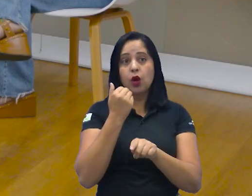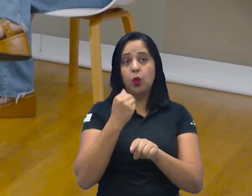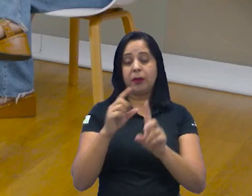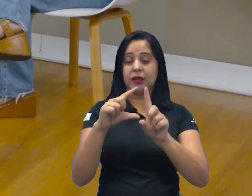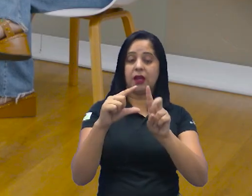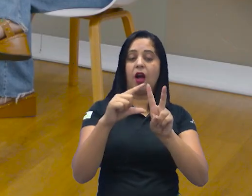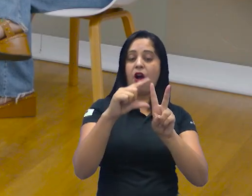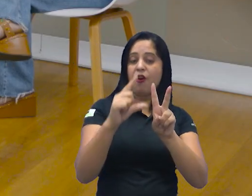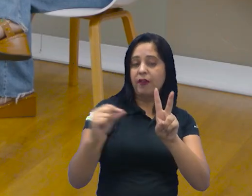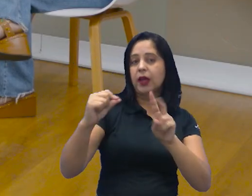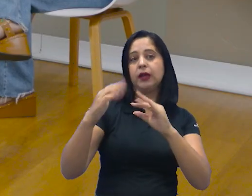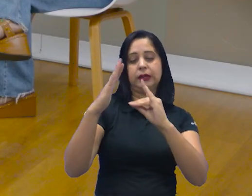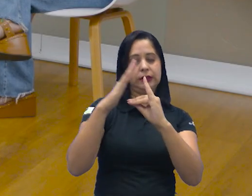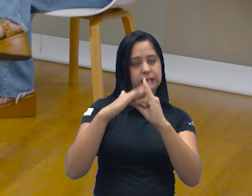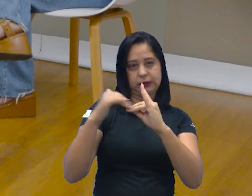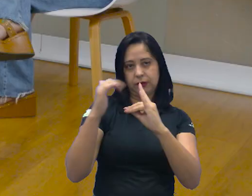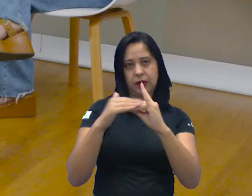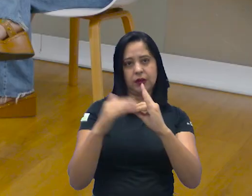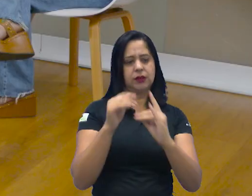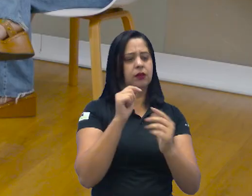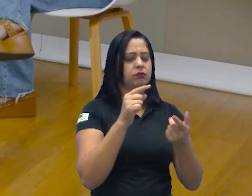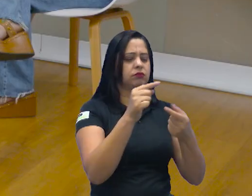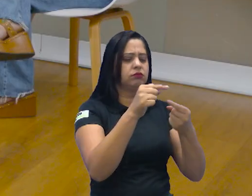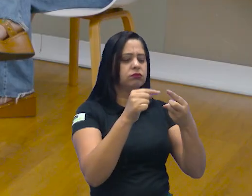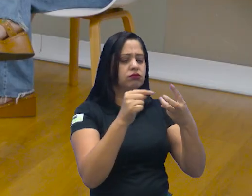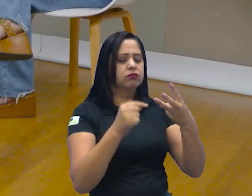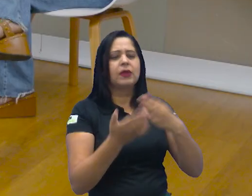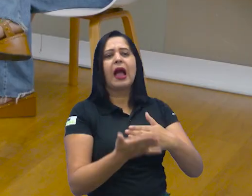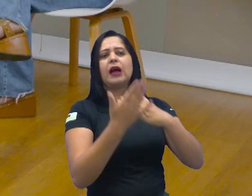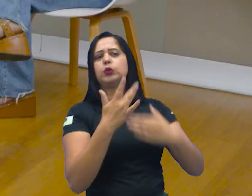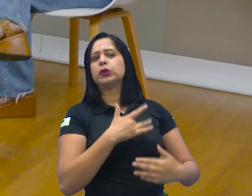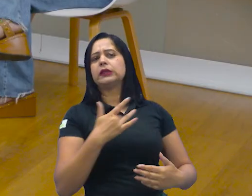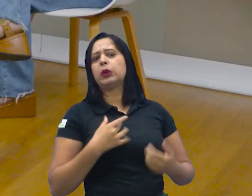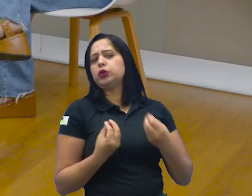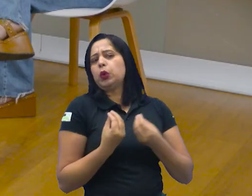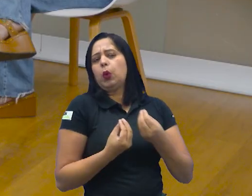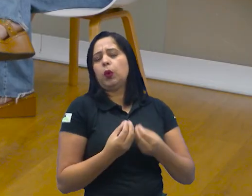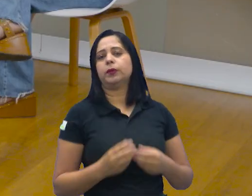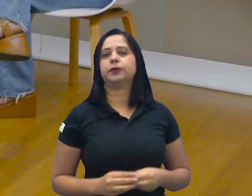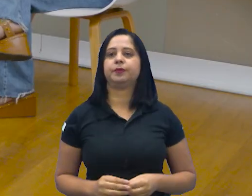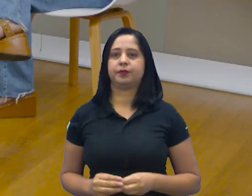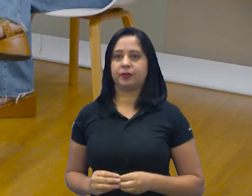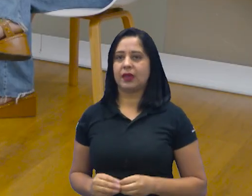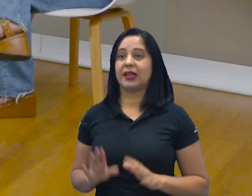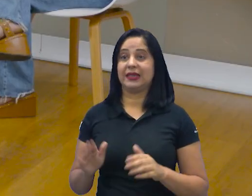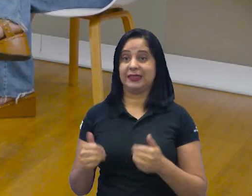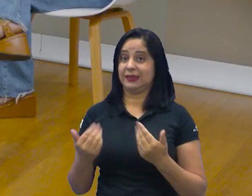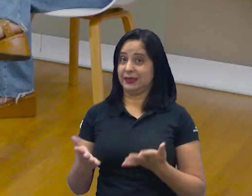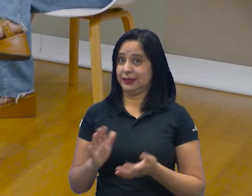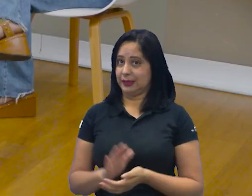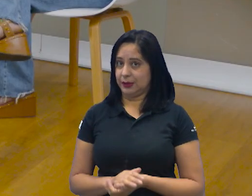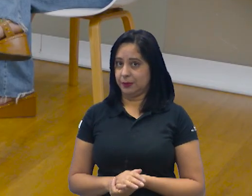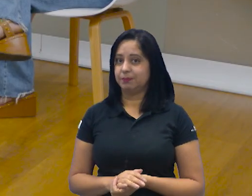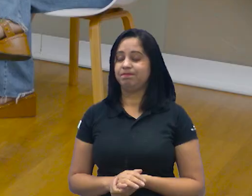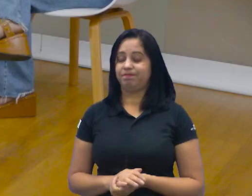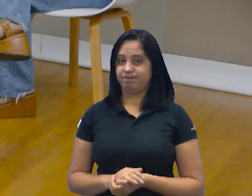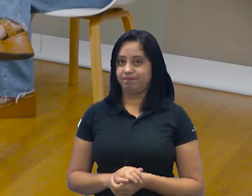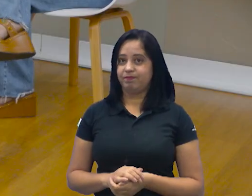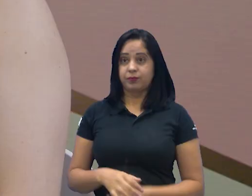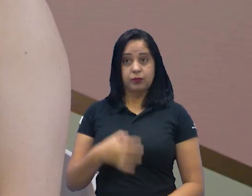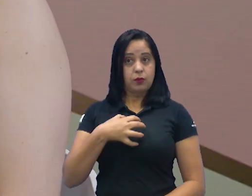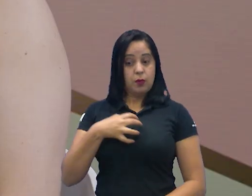vegana, vegetariana, enfim. Quais são os benefícios para o nosso organismo? Para o nosso organismo, a gente vai estar excluindo, então,